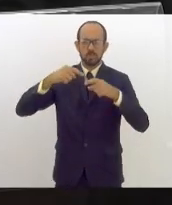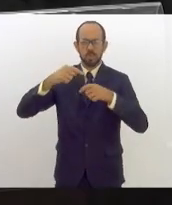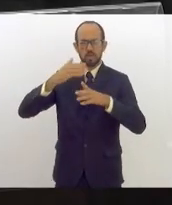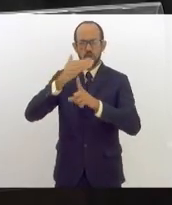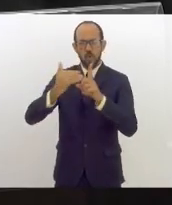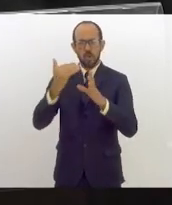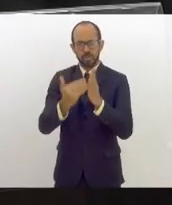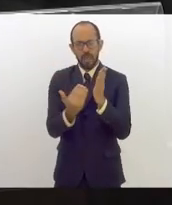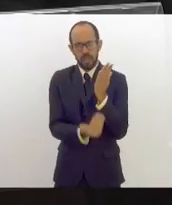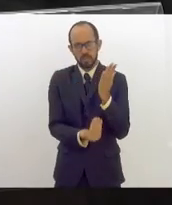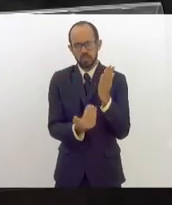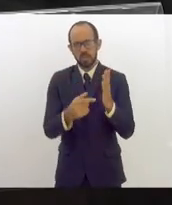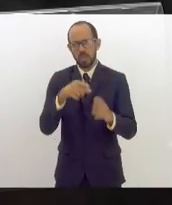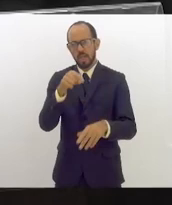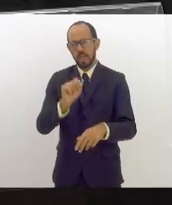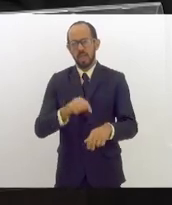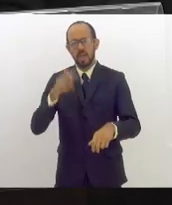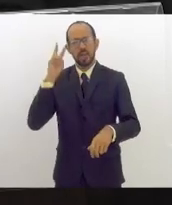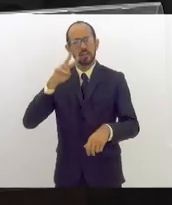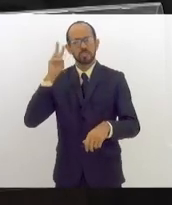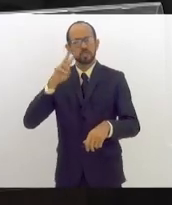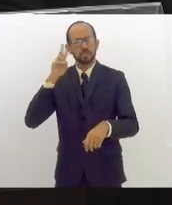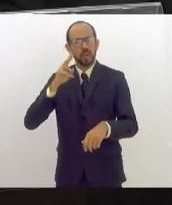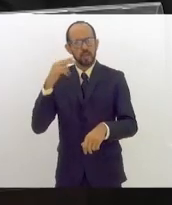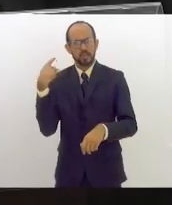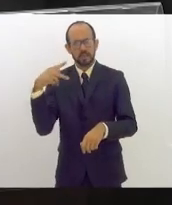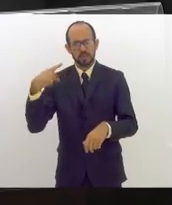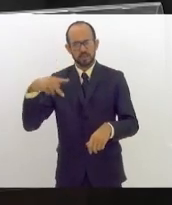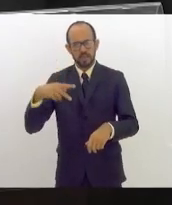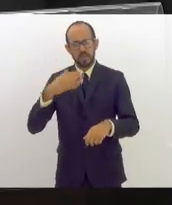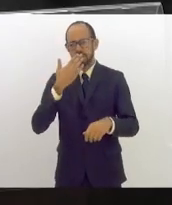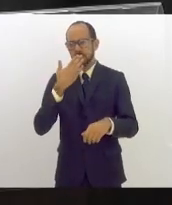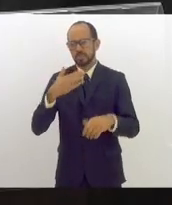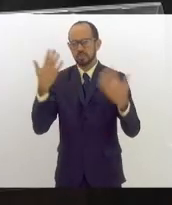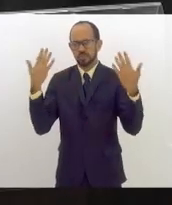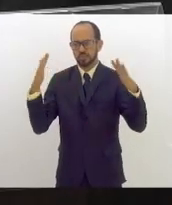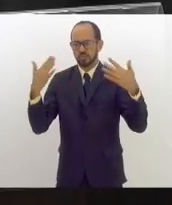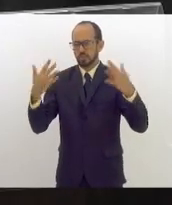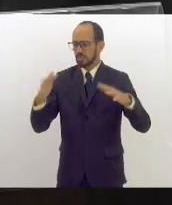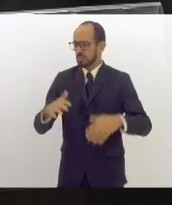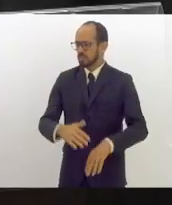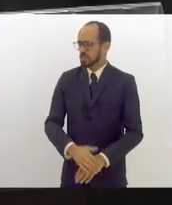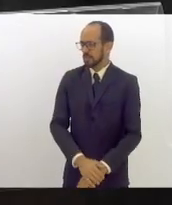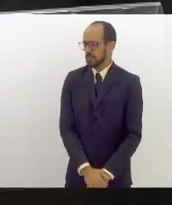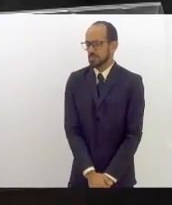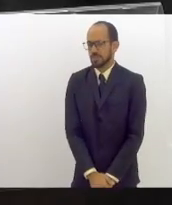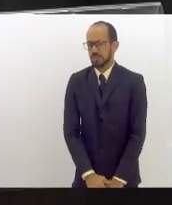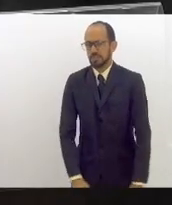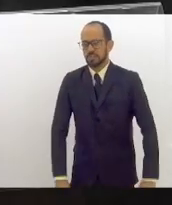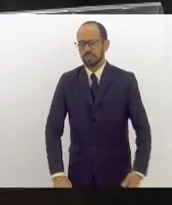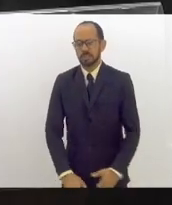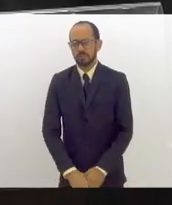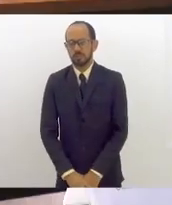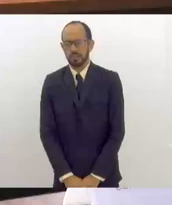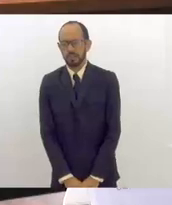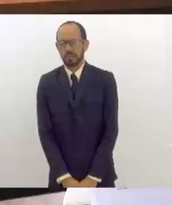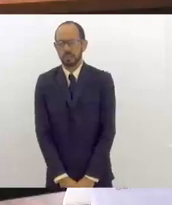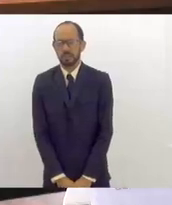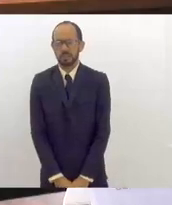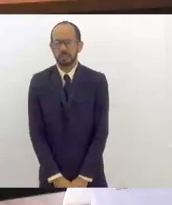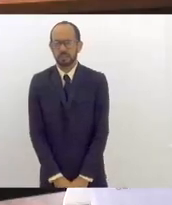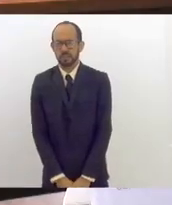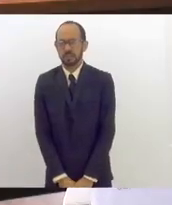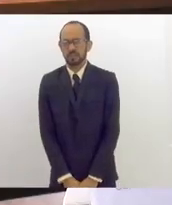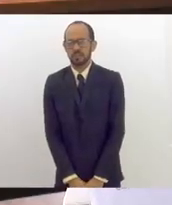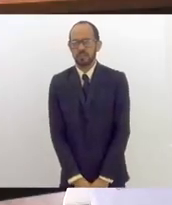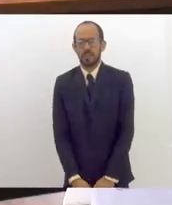mais uma iniciativa do presidente ciliano que eu quero aqui de público reconhecer e pedir um aplauso e de uma que acha que é mais do que meus amigos eu